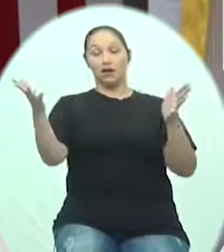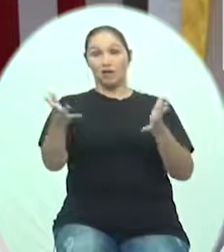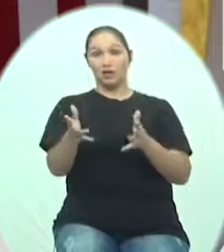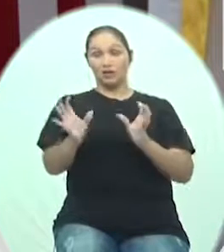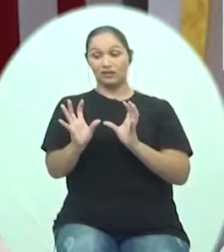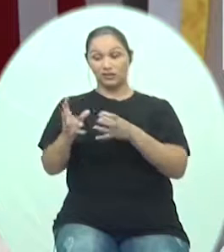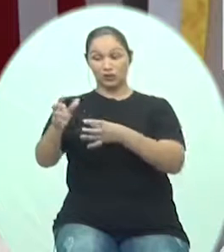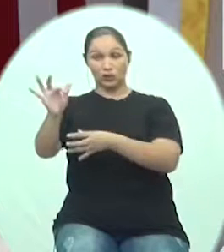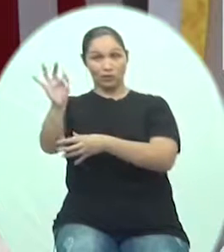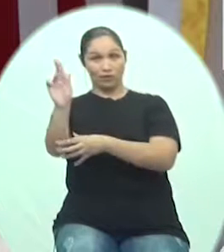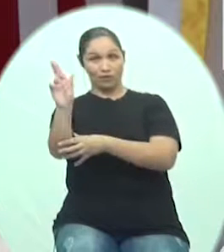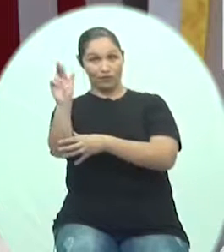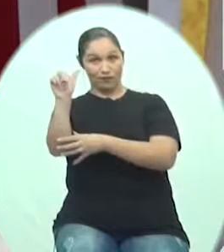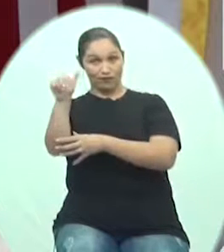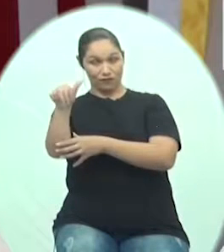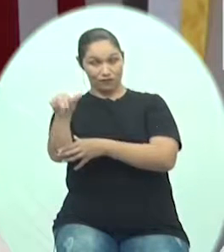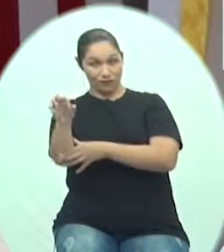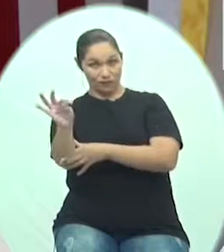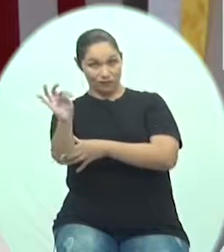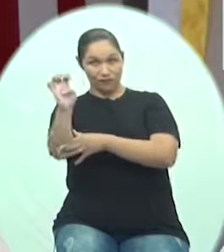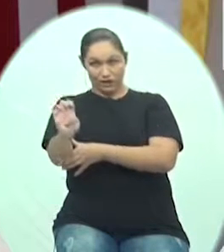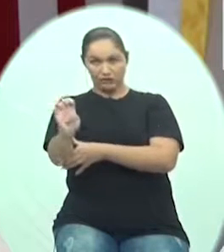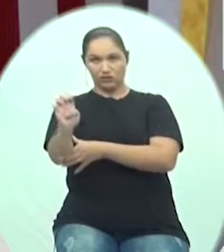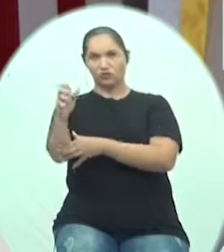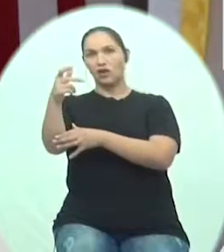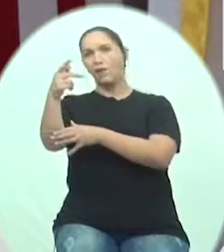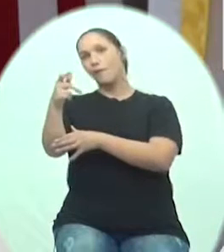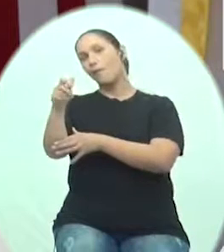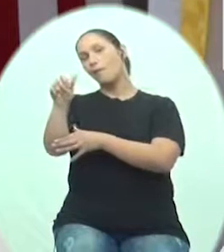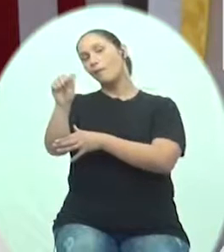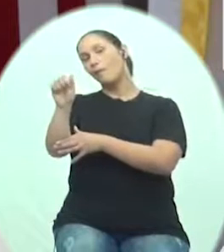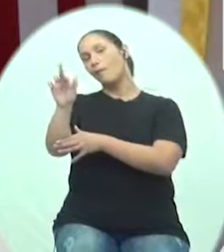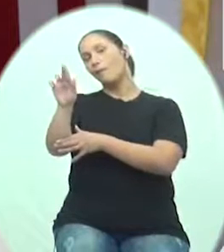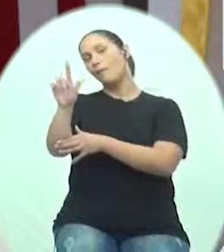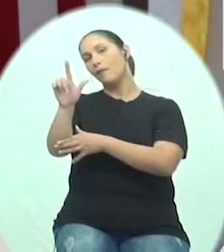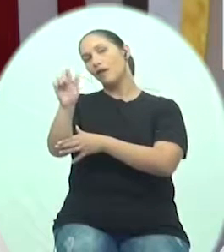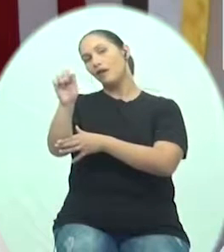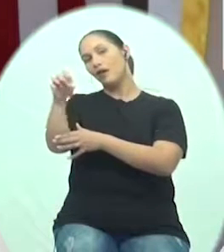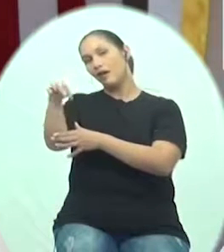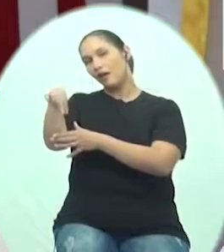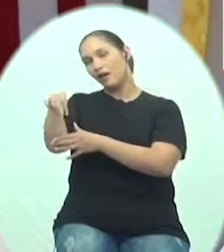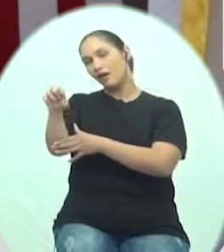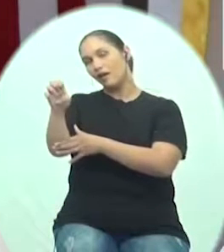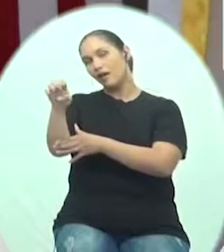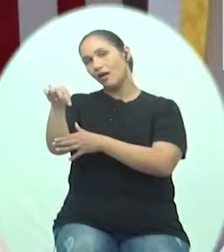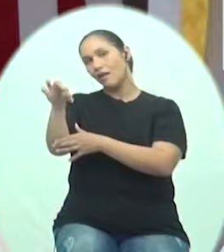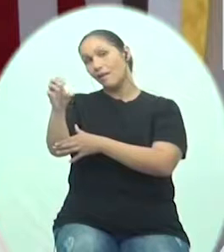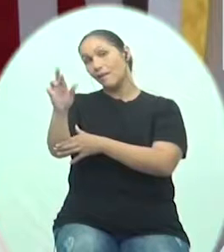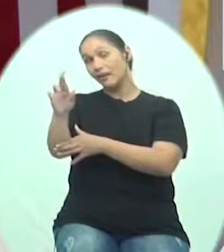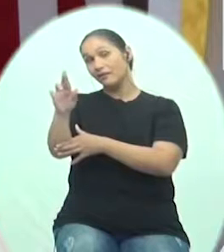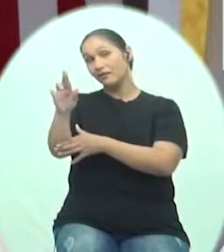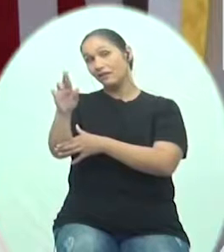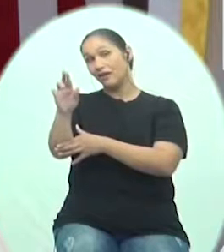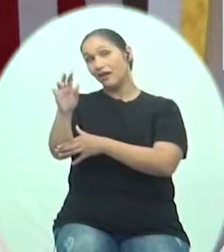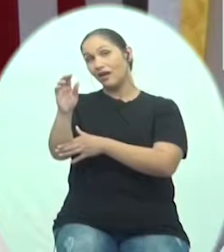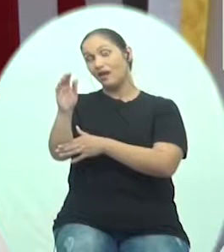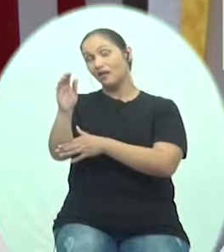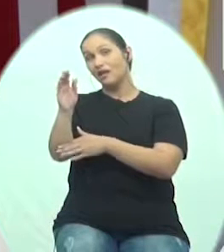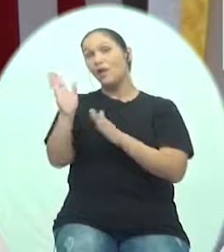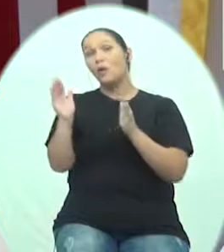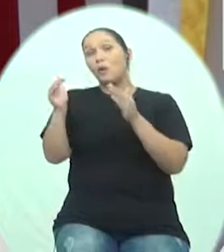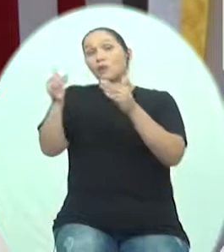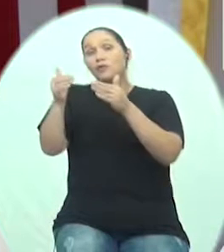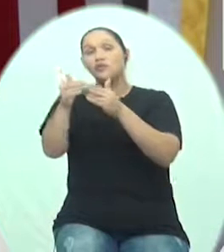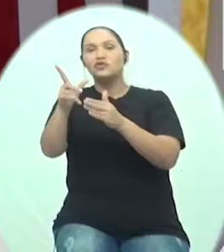propusemos essa criação dessa Fer vereadores eh no nosso Regimento Interno né os